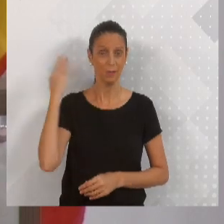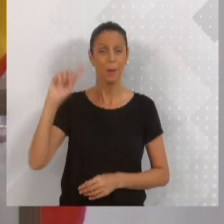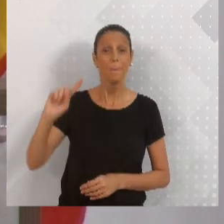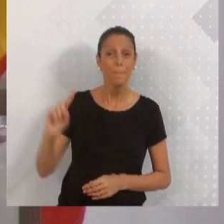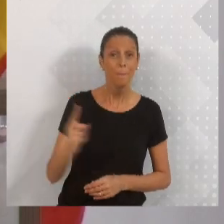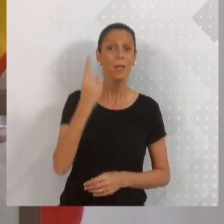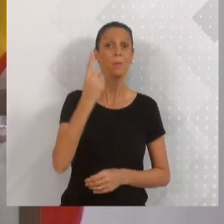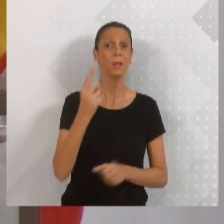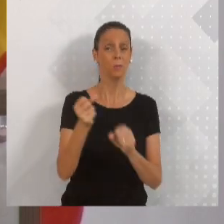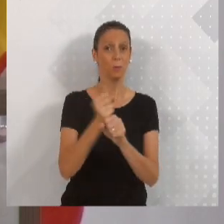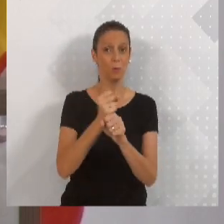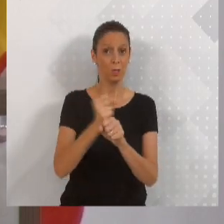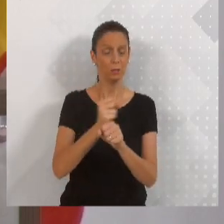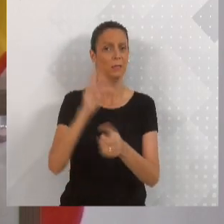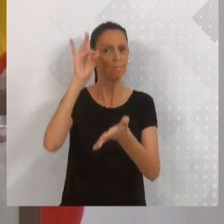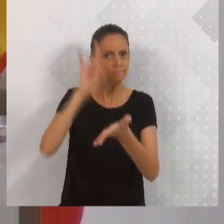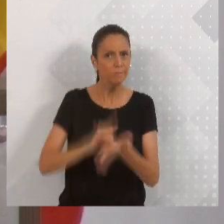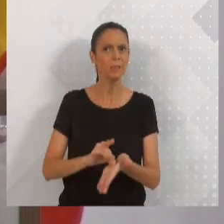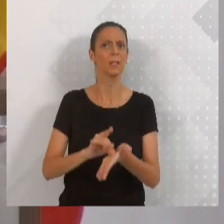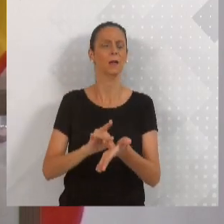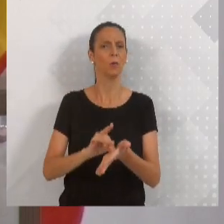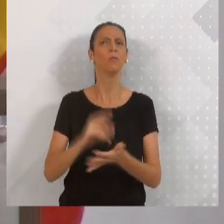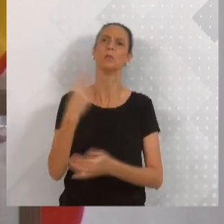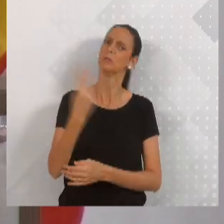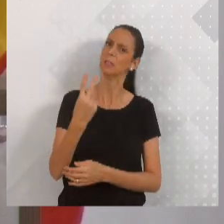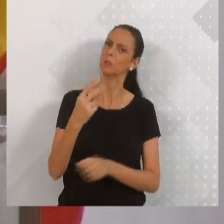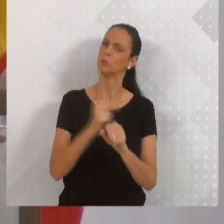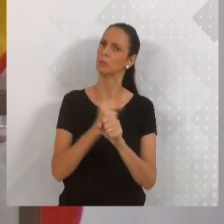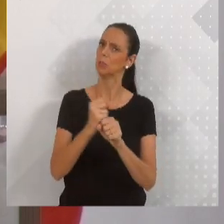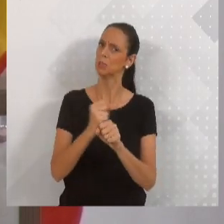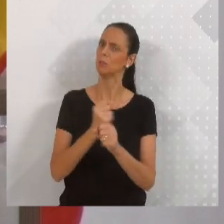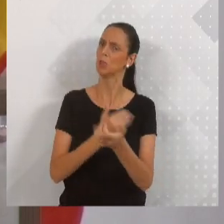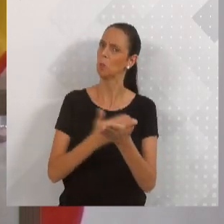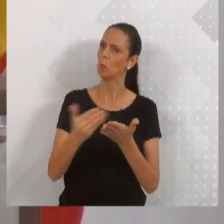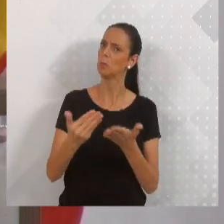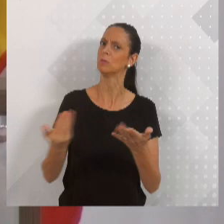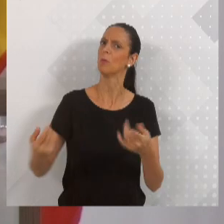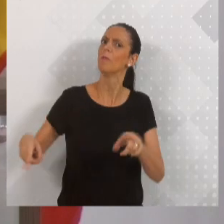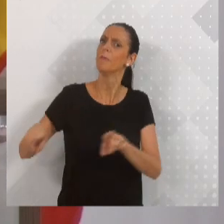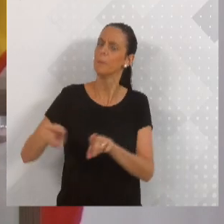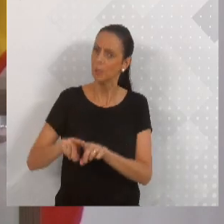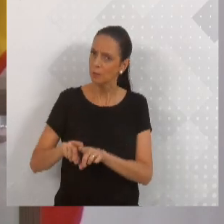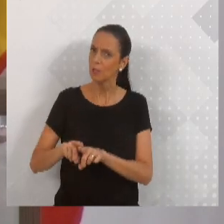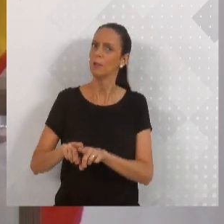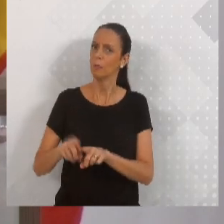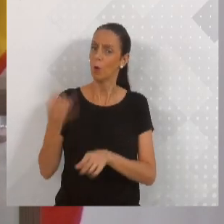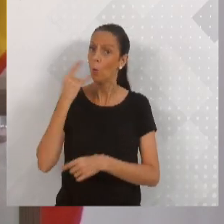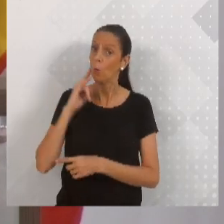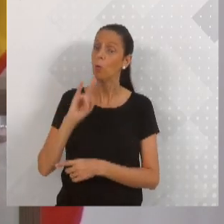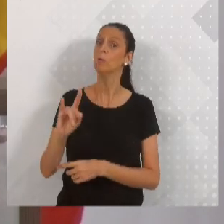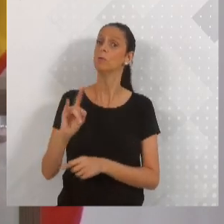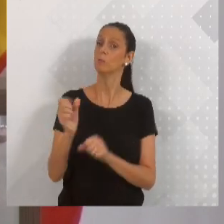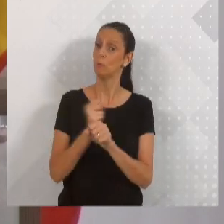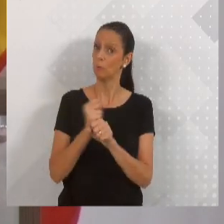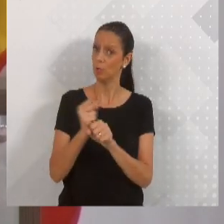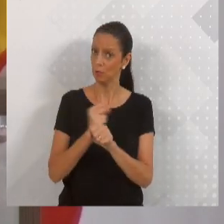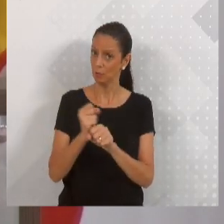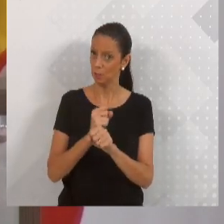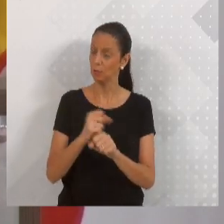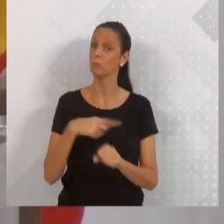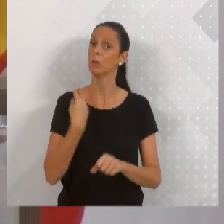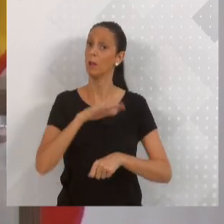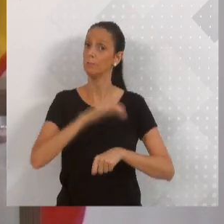é efetivamente ou o segundo ano né desse desse convênio mas é o último ano que nós temos aí para para